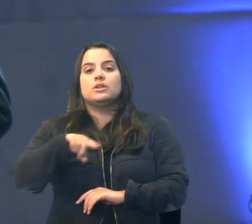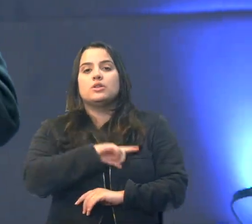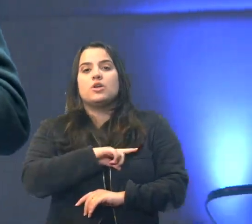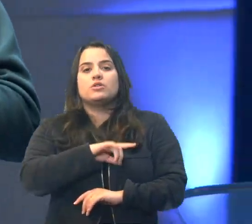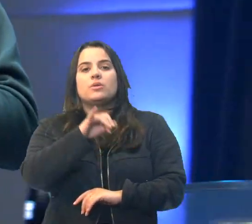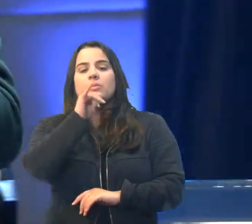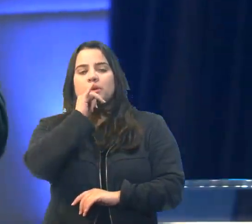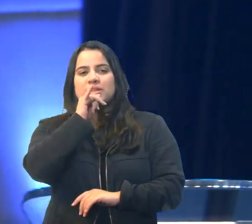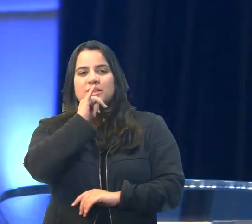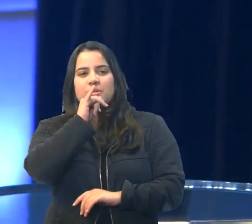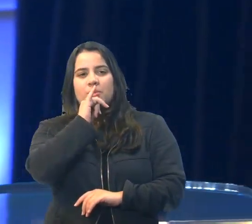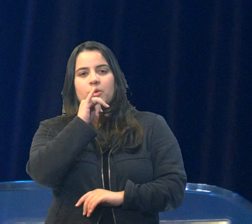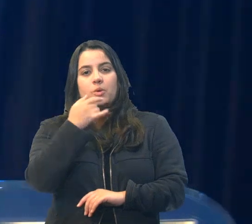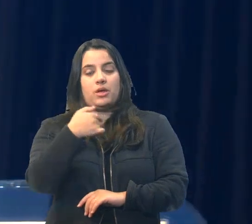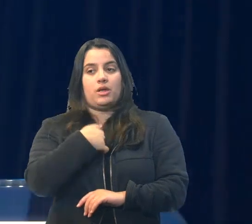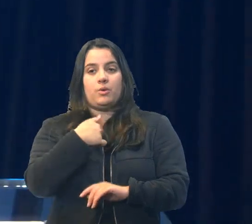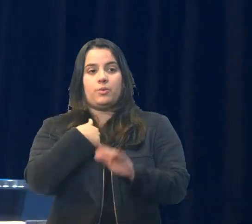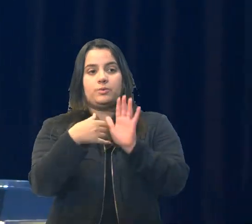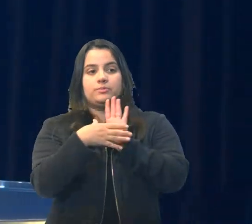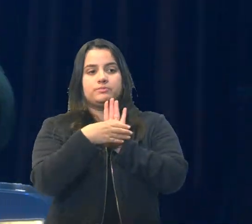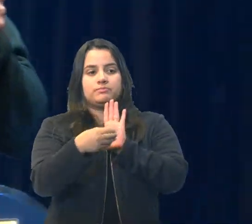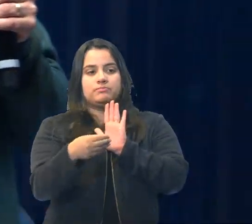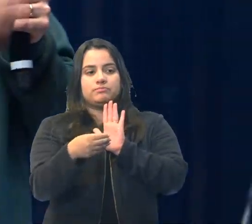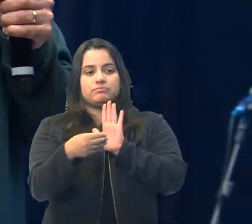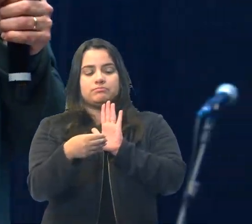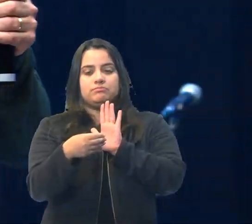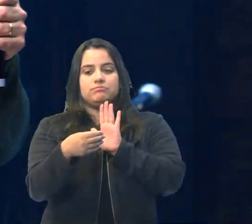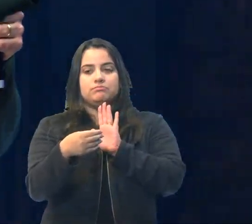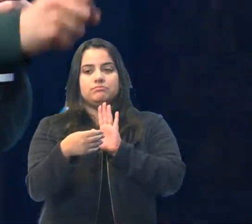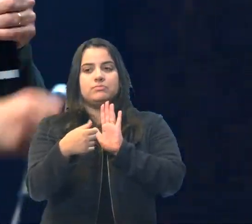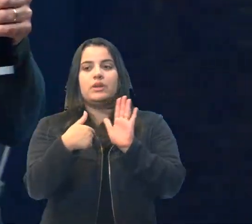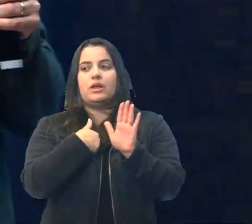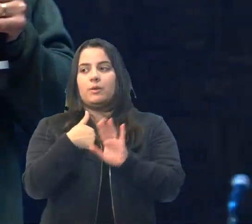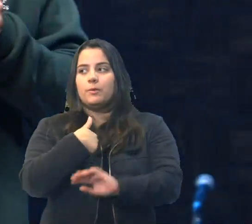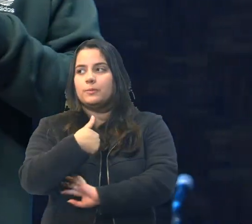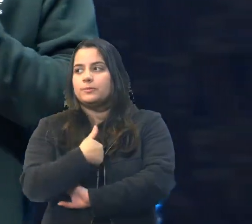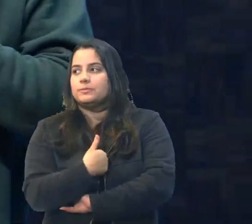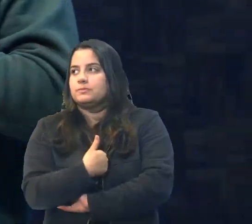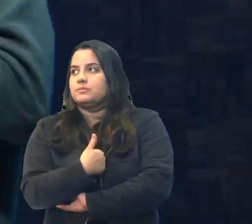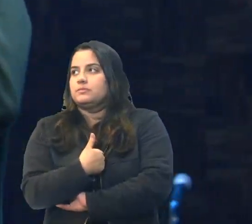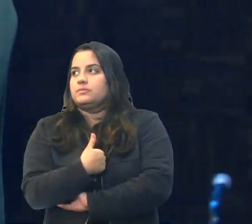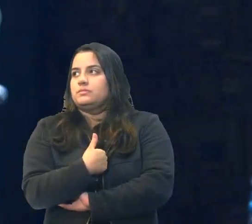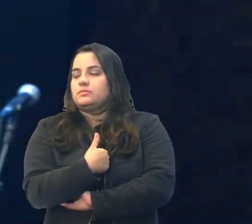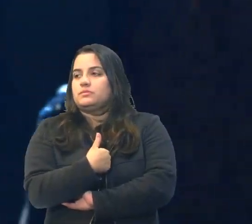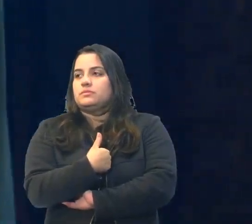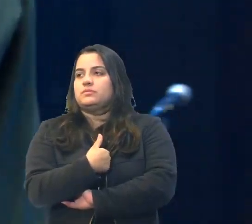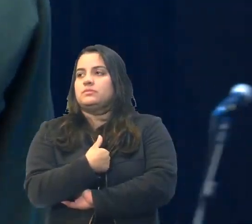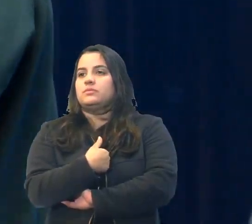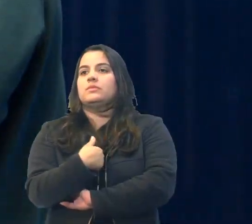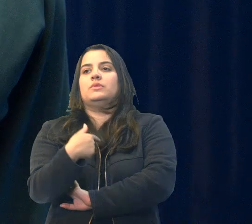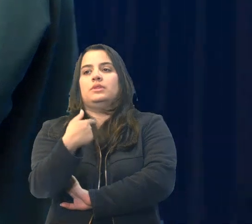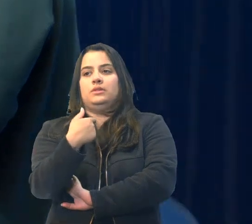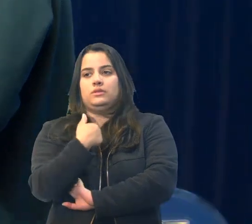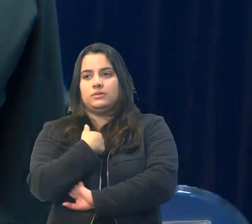Jesus. Repete assim comigo: eu. Mais alto: eu. Os pais também.